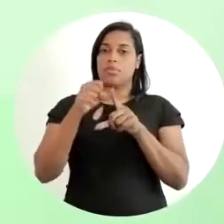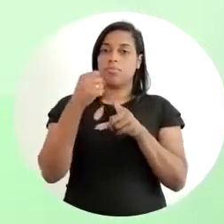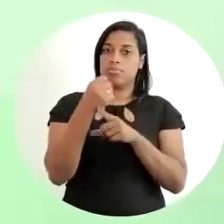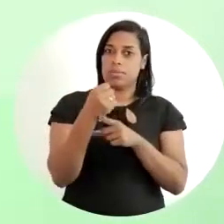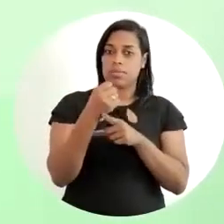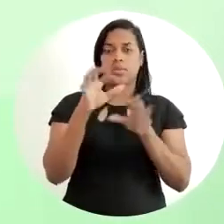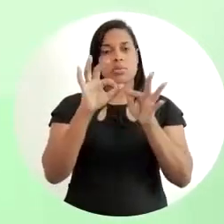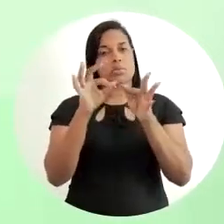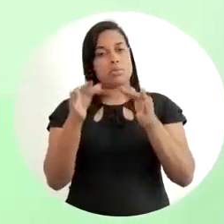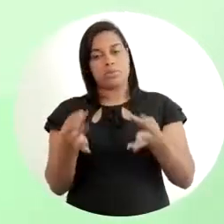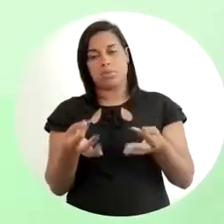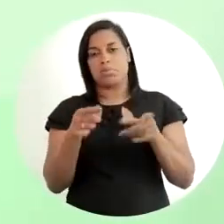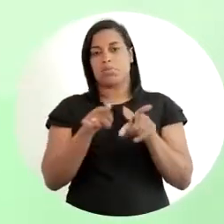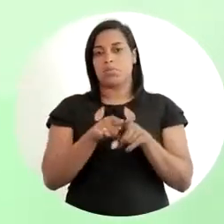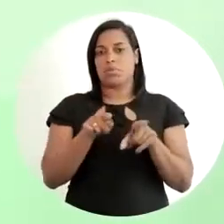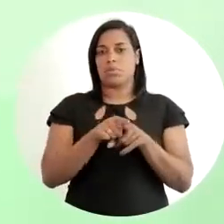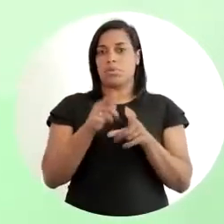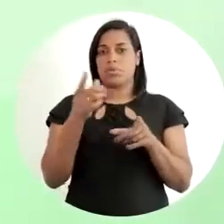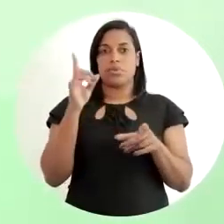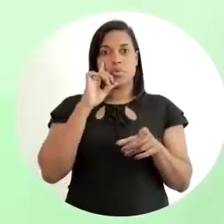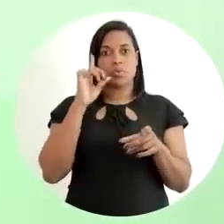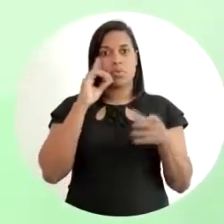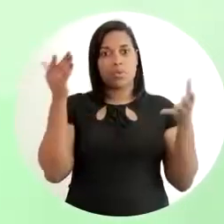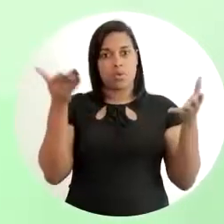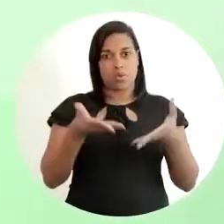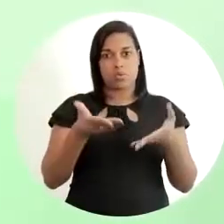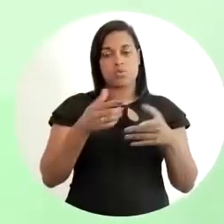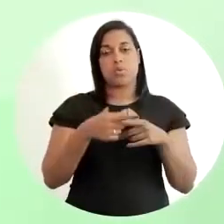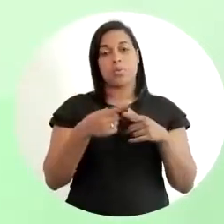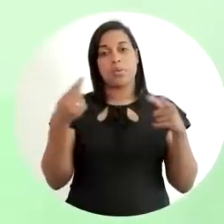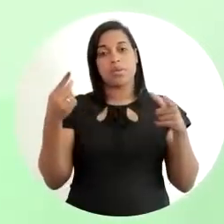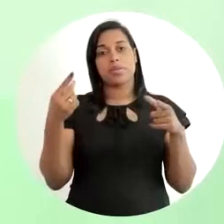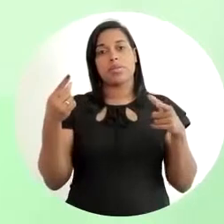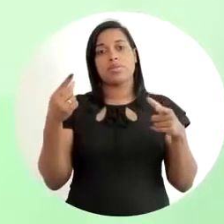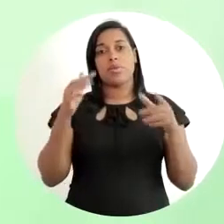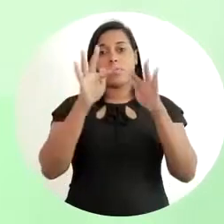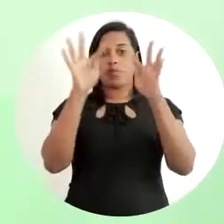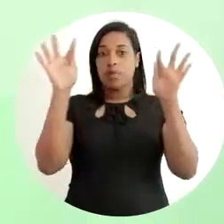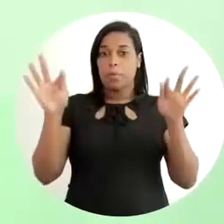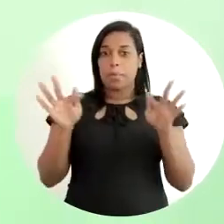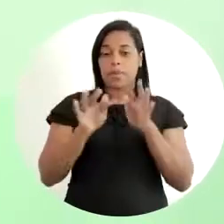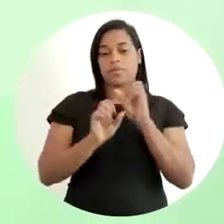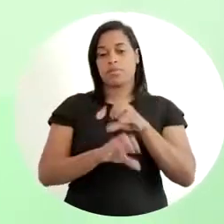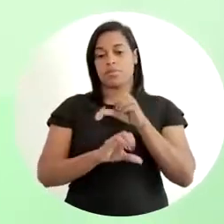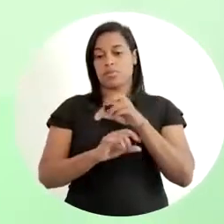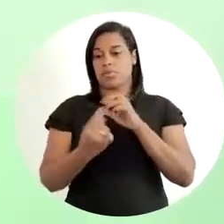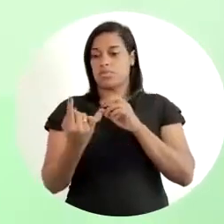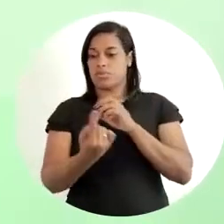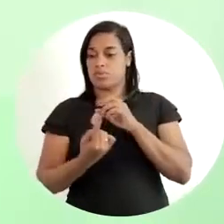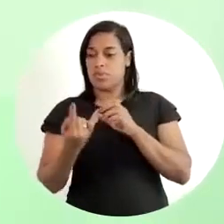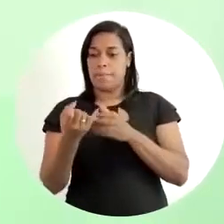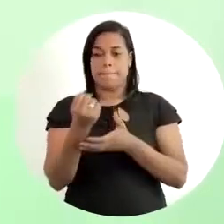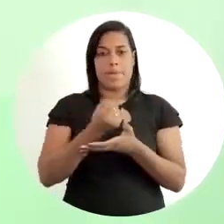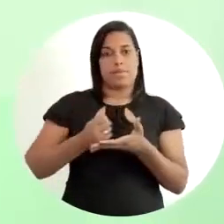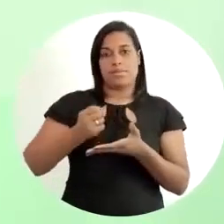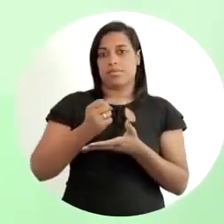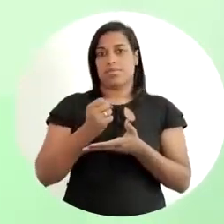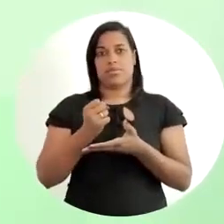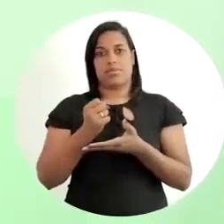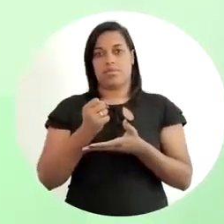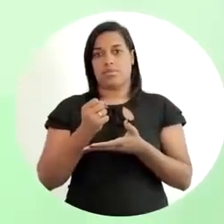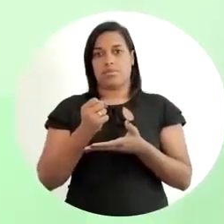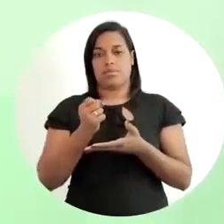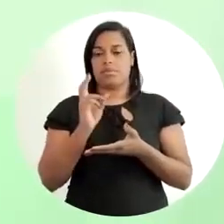espaços eram muito mais simples e rudimentares do que os dias de hoje. Então, o formato de educação era uma educação